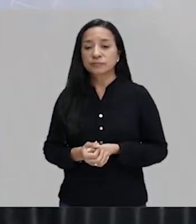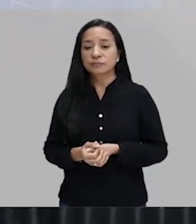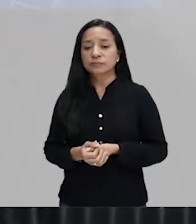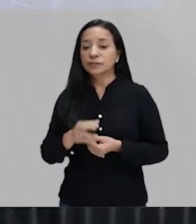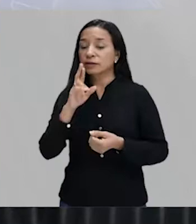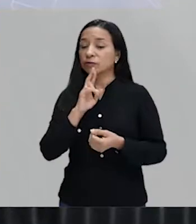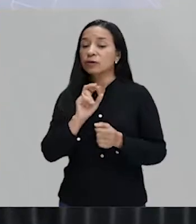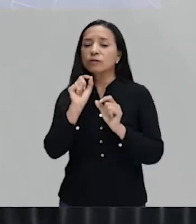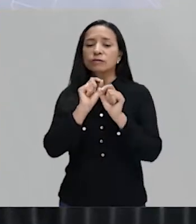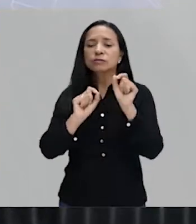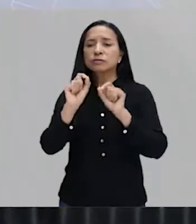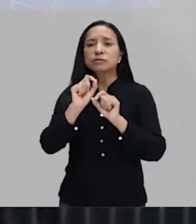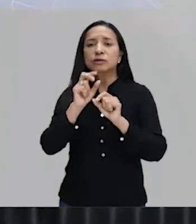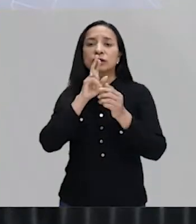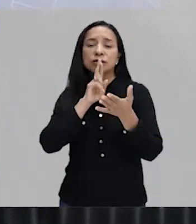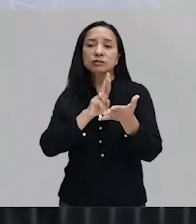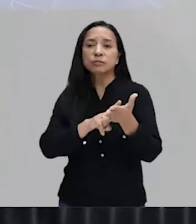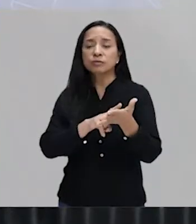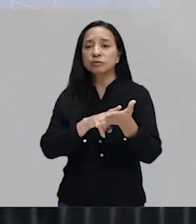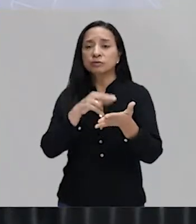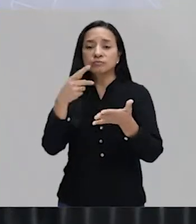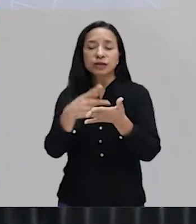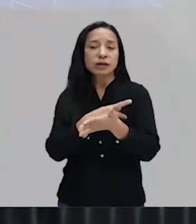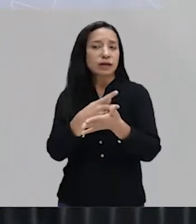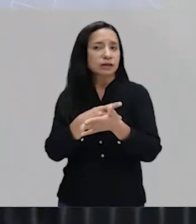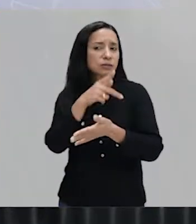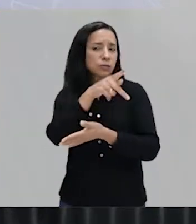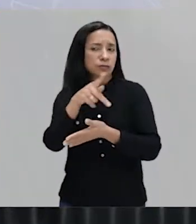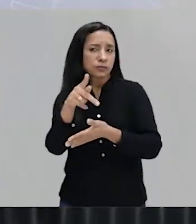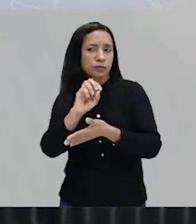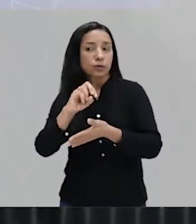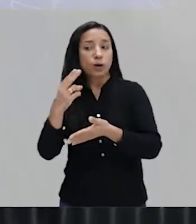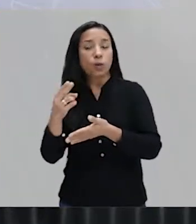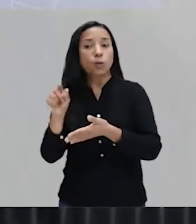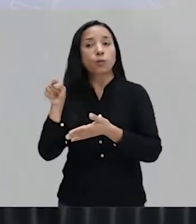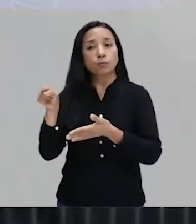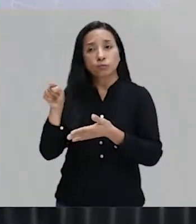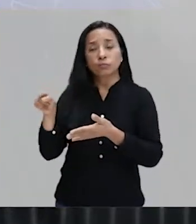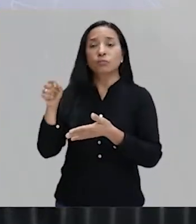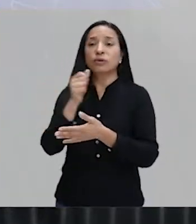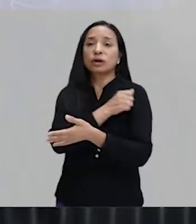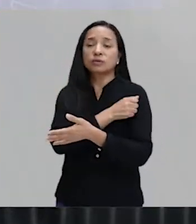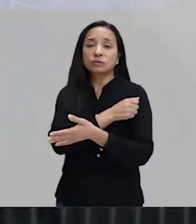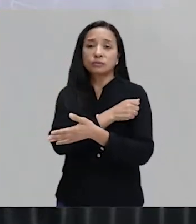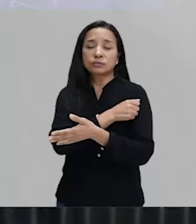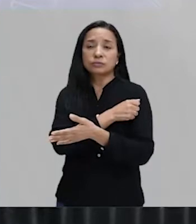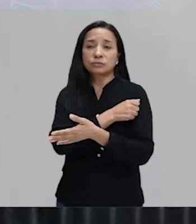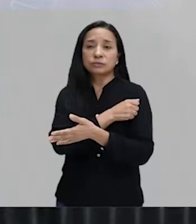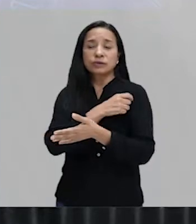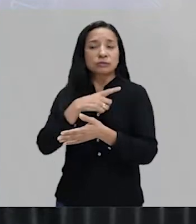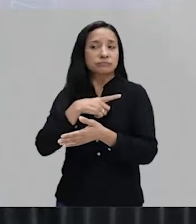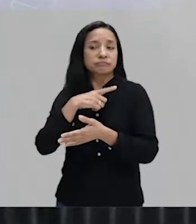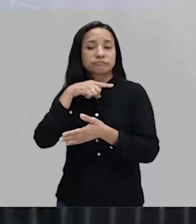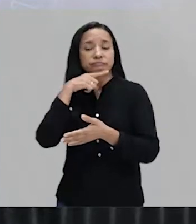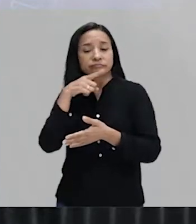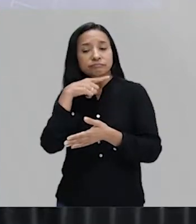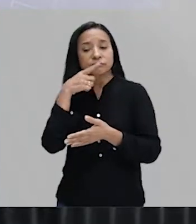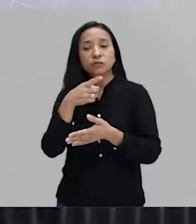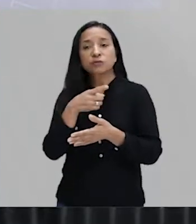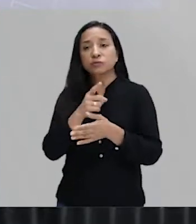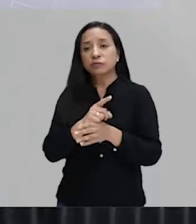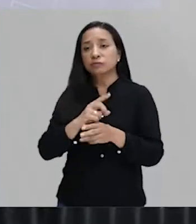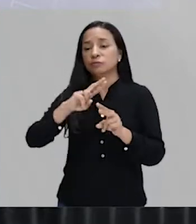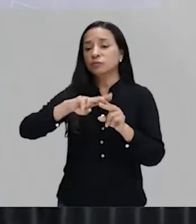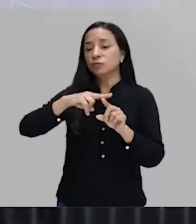correção. Mas de quem era a resposta que estava errada? Da professora ou do aluno? Então, cria aí uma ambiguidade, dá